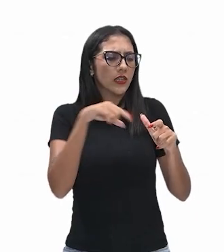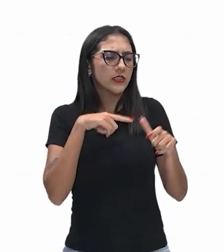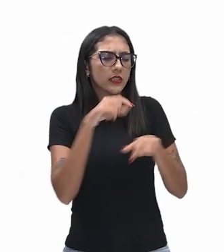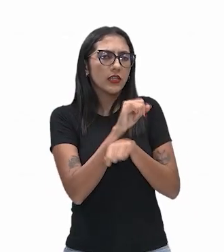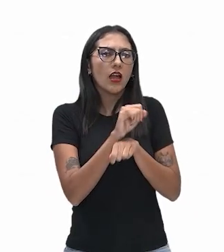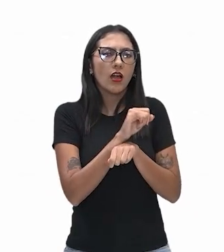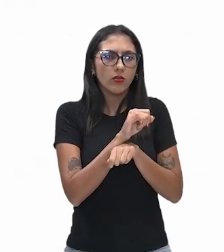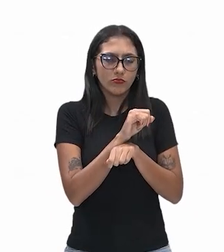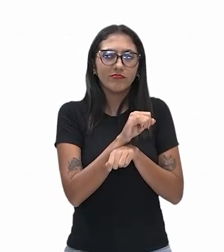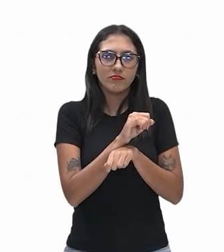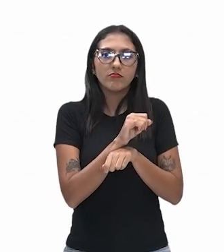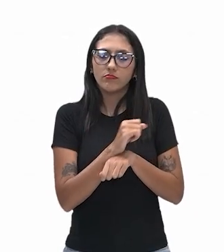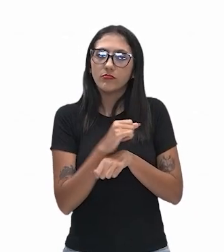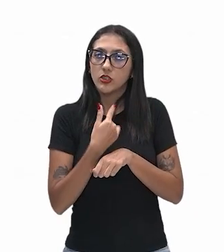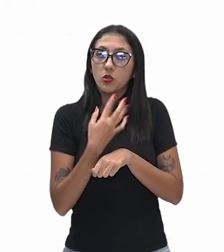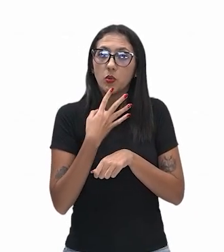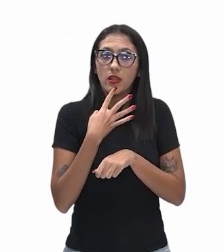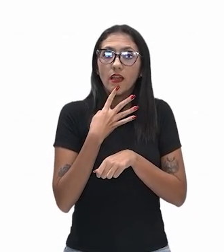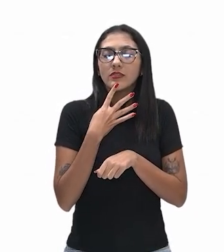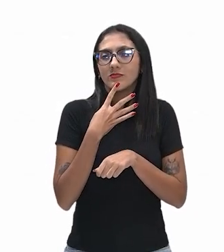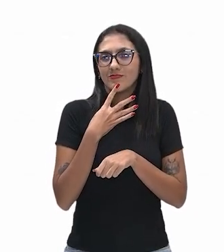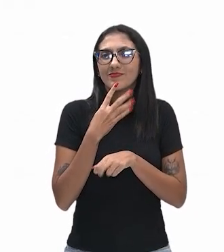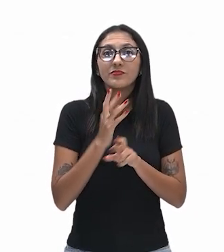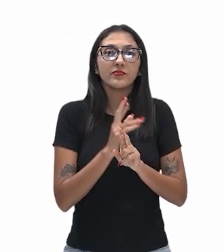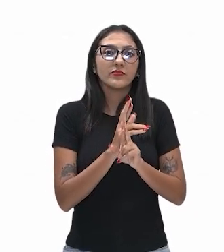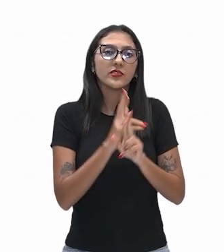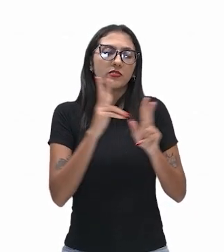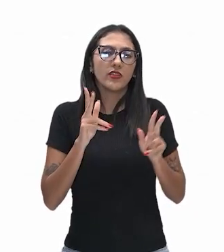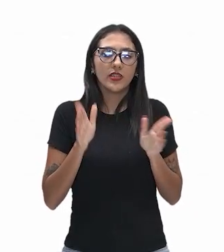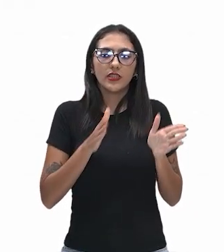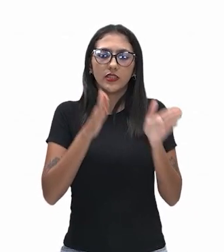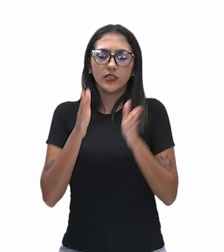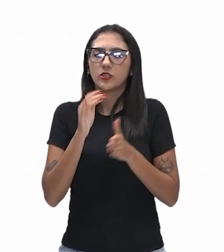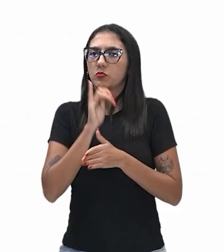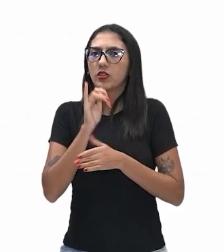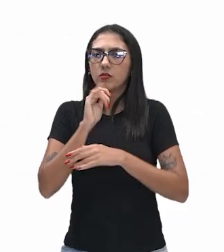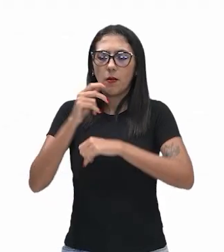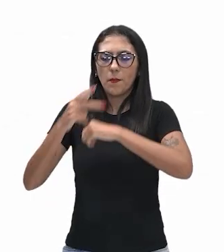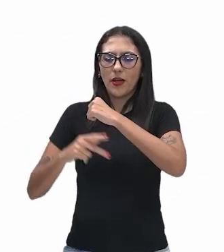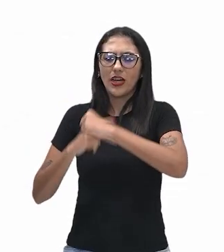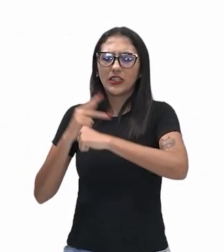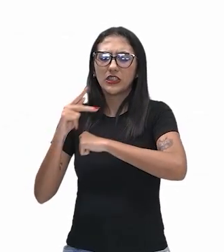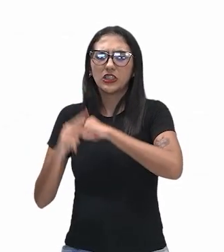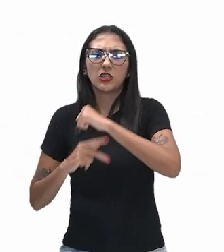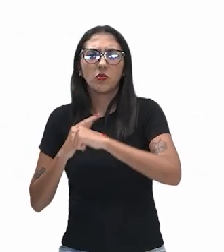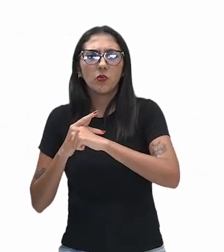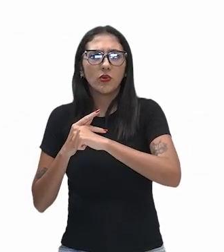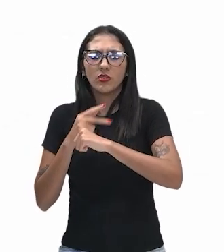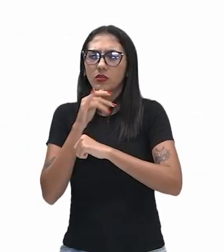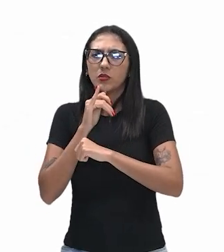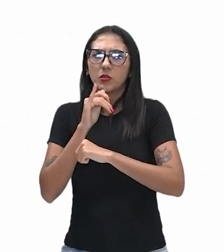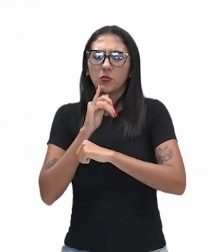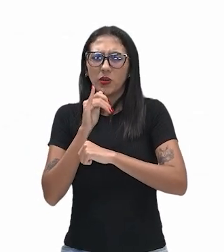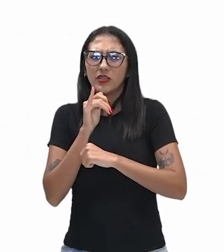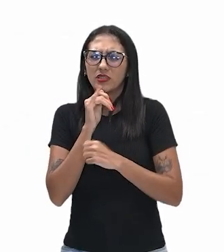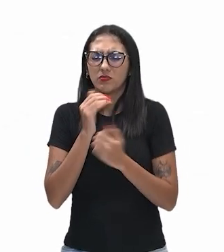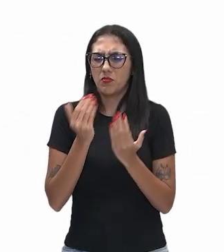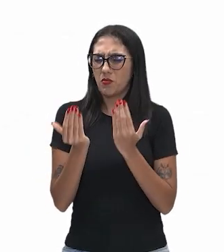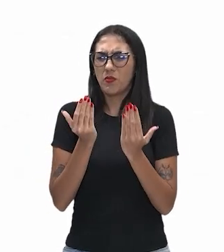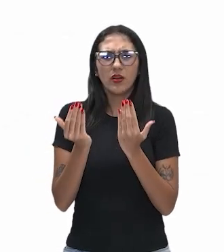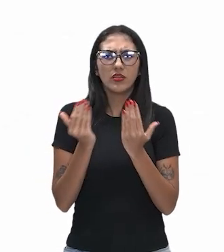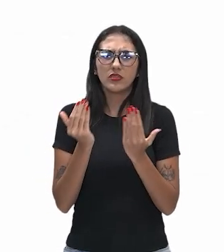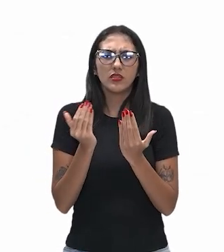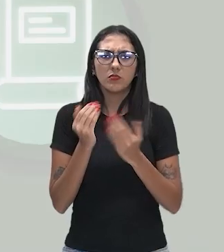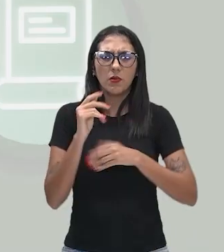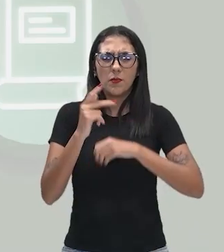não sabe. A partícula, o elétron, ele está na posição A e está na posição B ao mesmo tempo. Olha